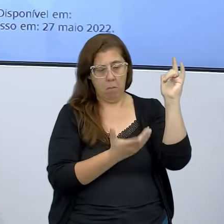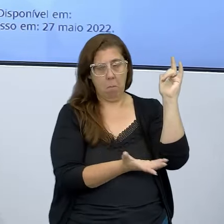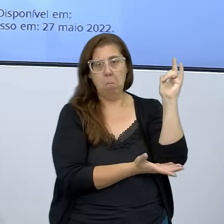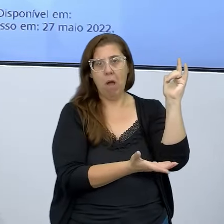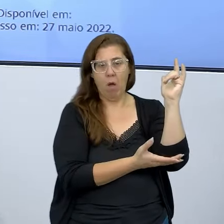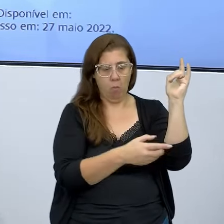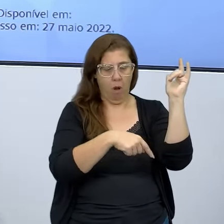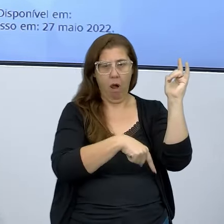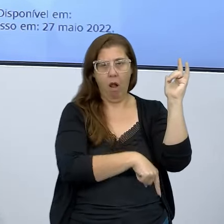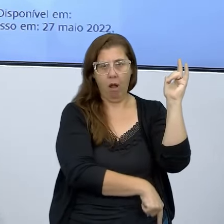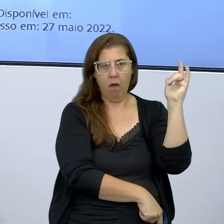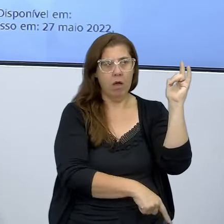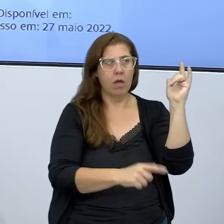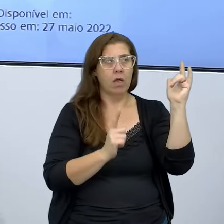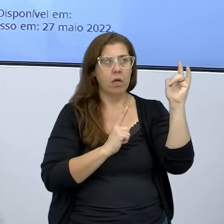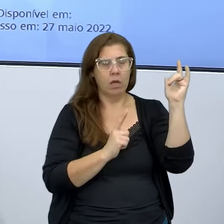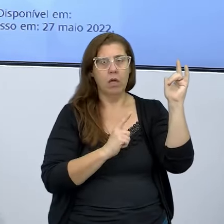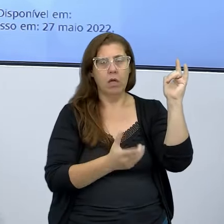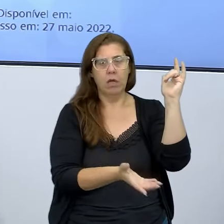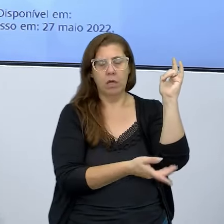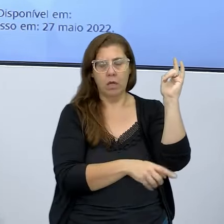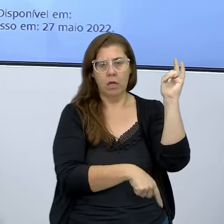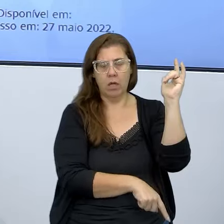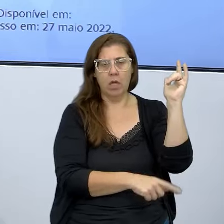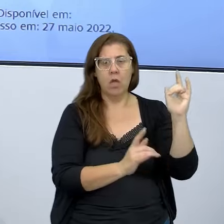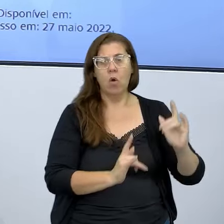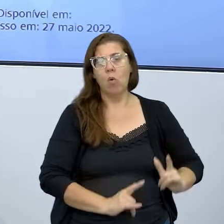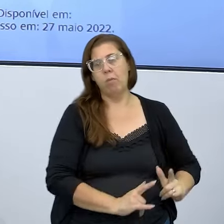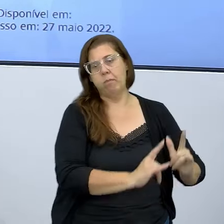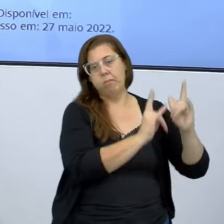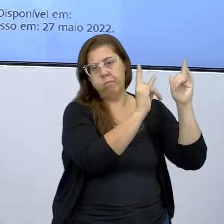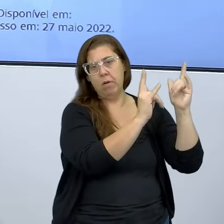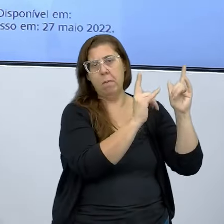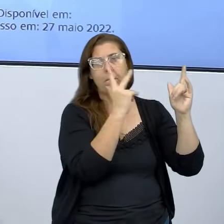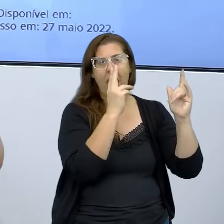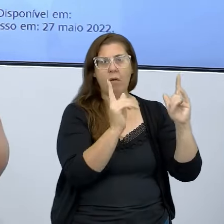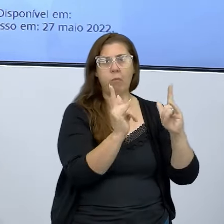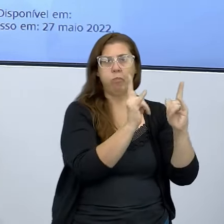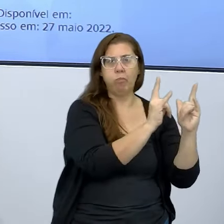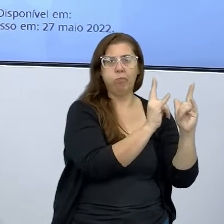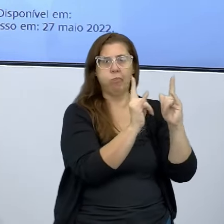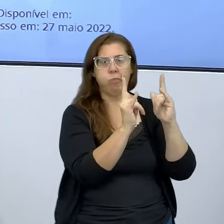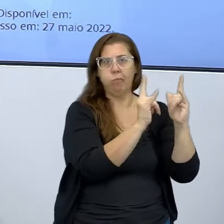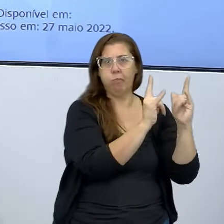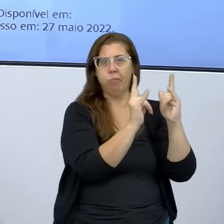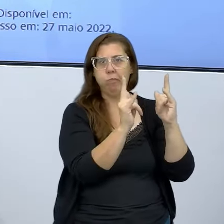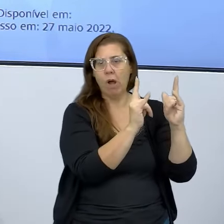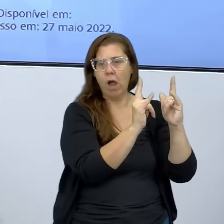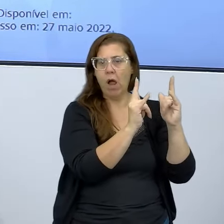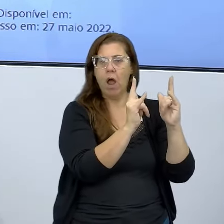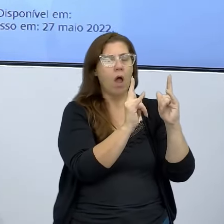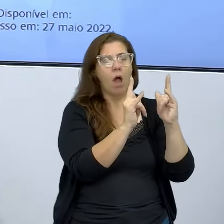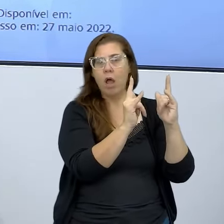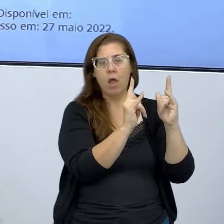da terra, eles fazem de uma maneira que o prédio, ele tem um jogo. Tipo, ele não é